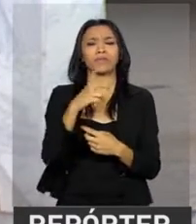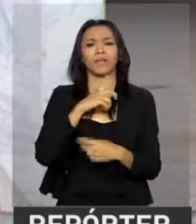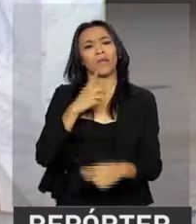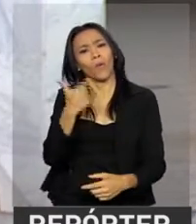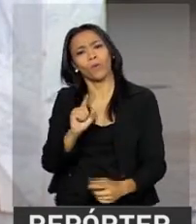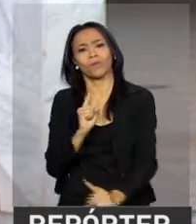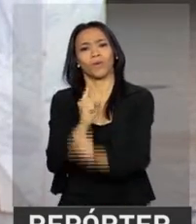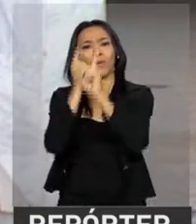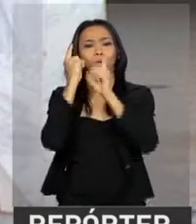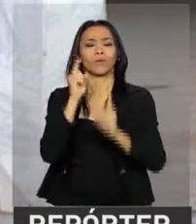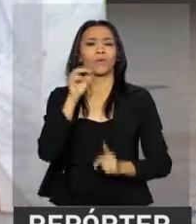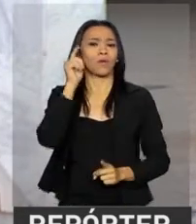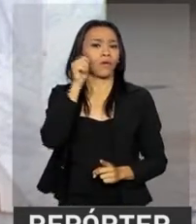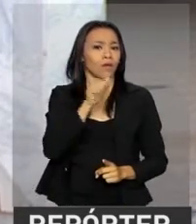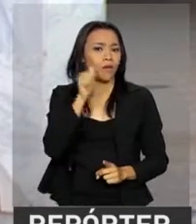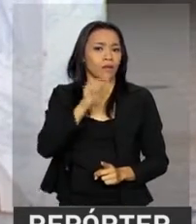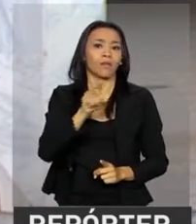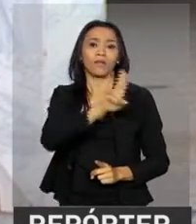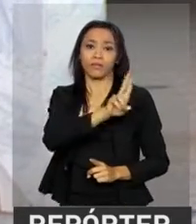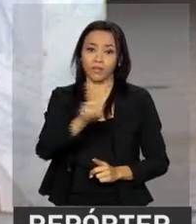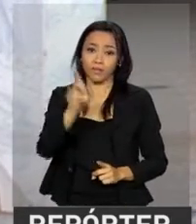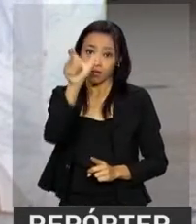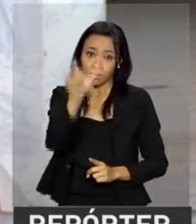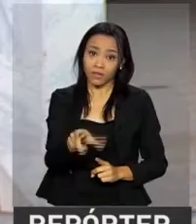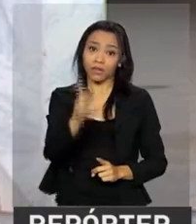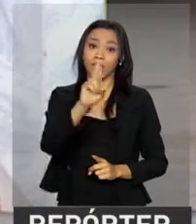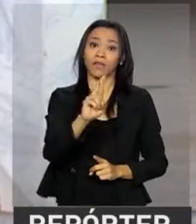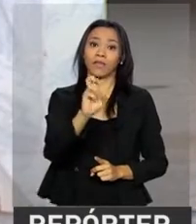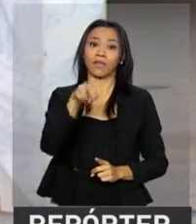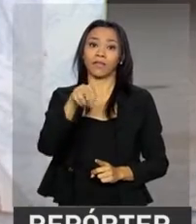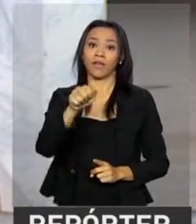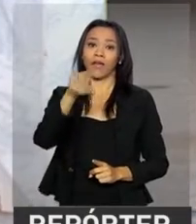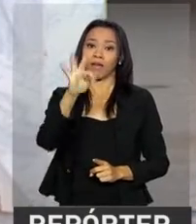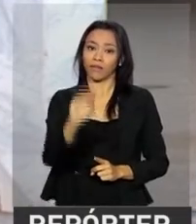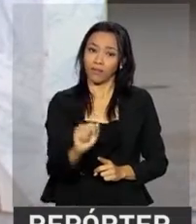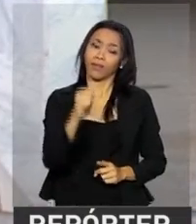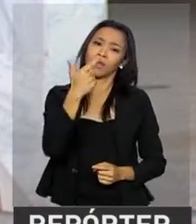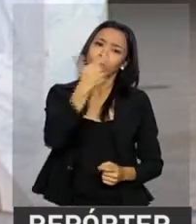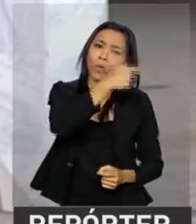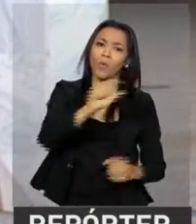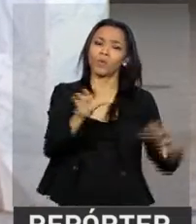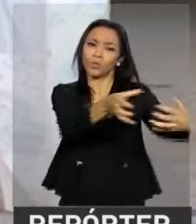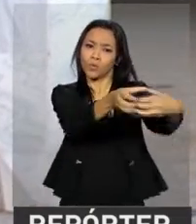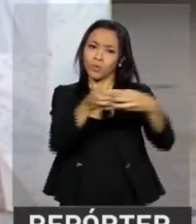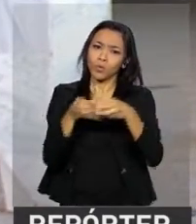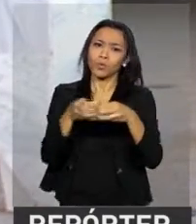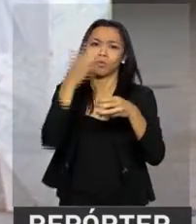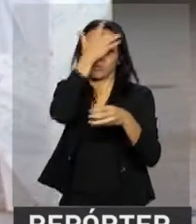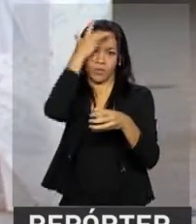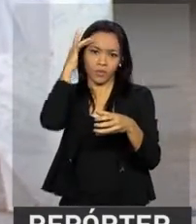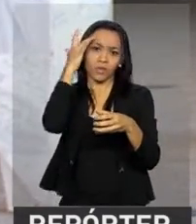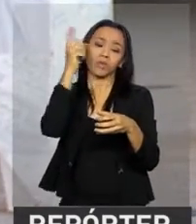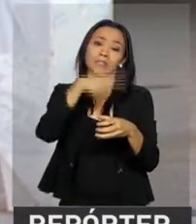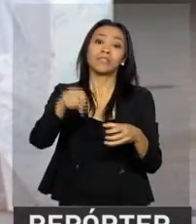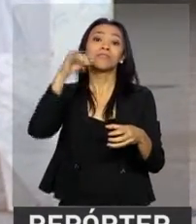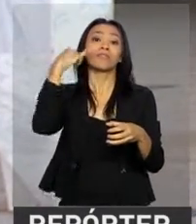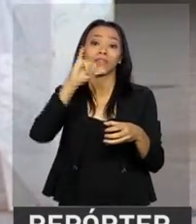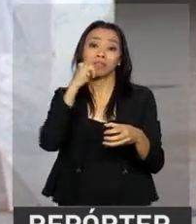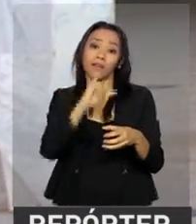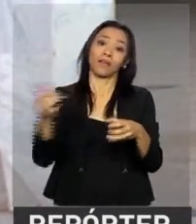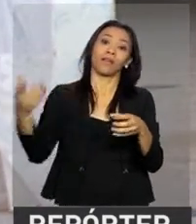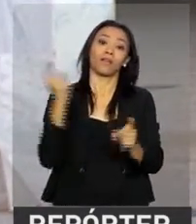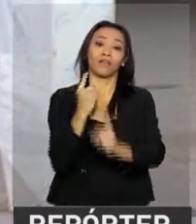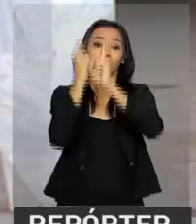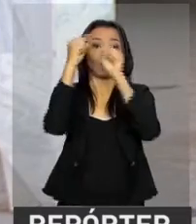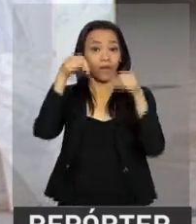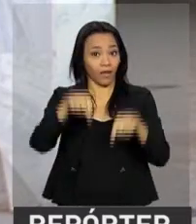deputada do parlamento italiano renata bueno juntamente com uma comitiva com uma delegação italiana que vê o brasil vai